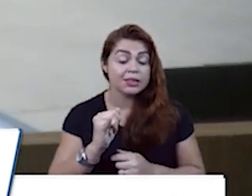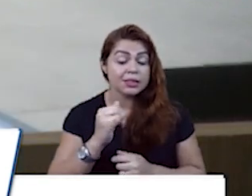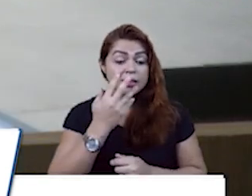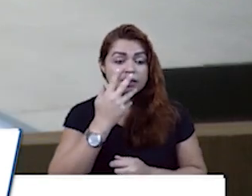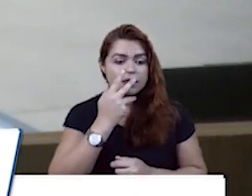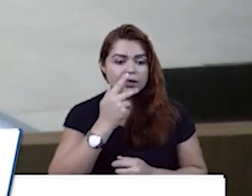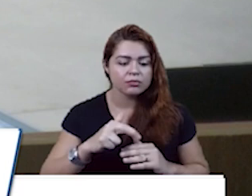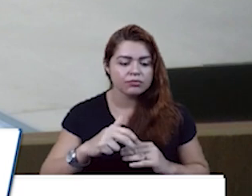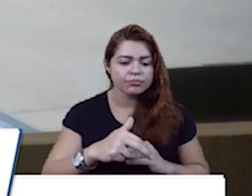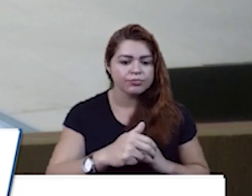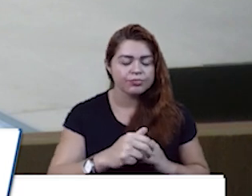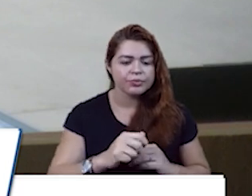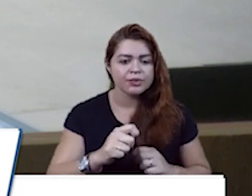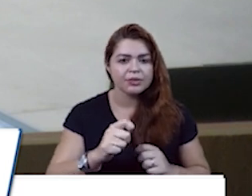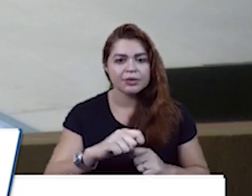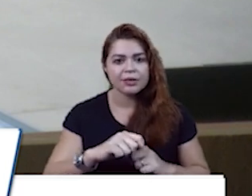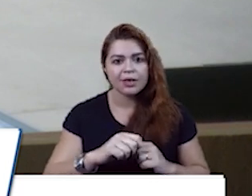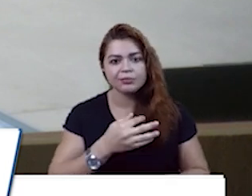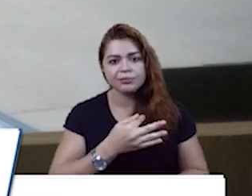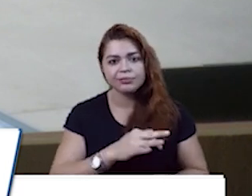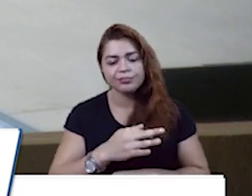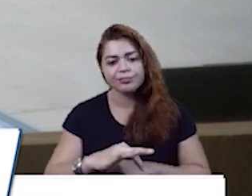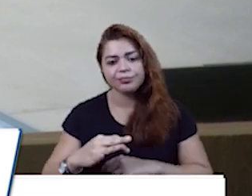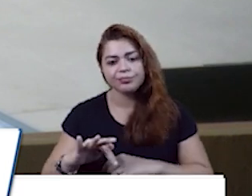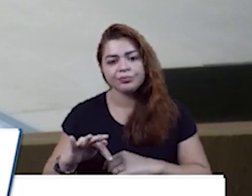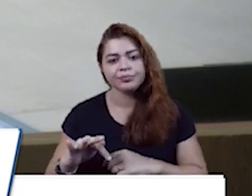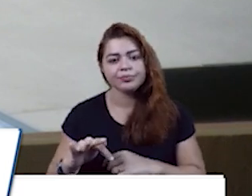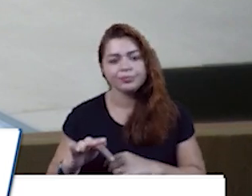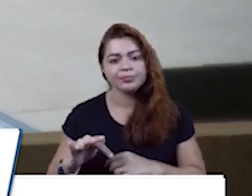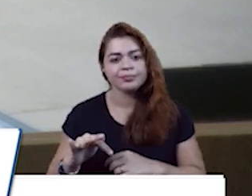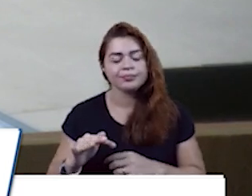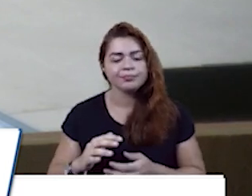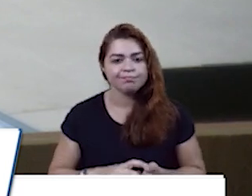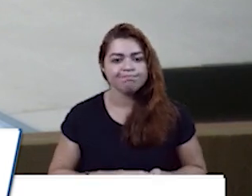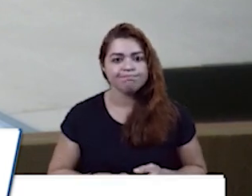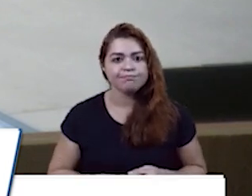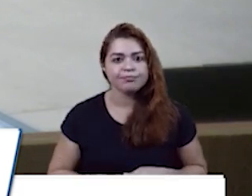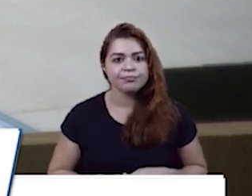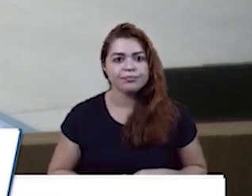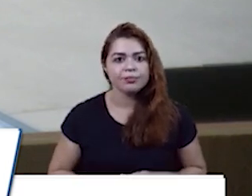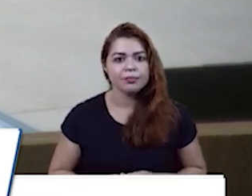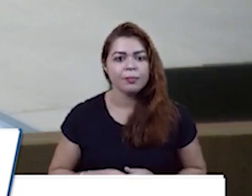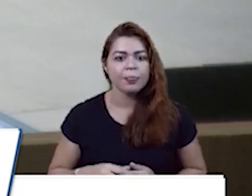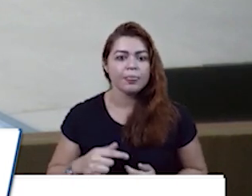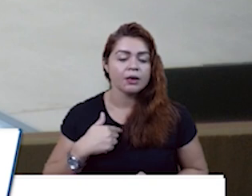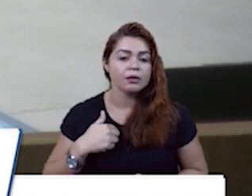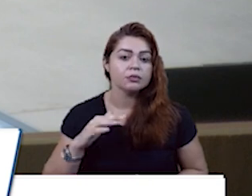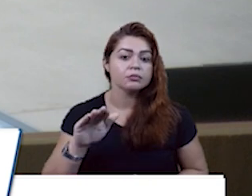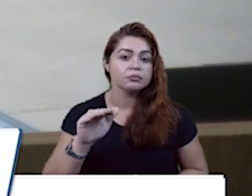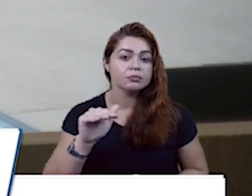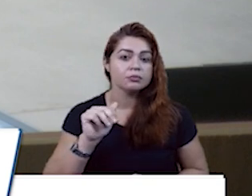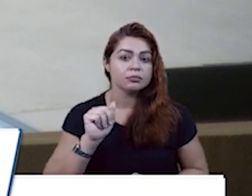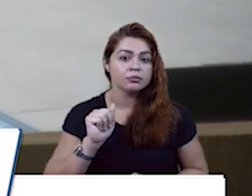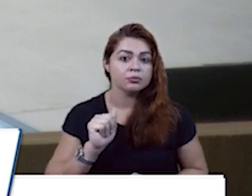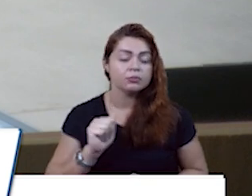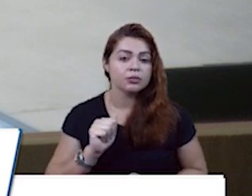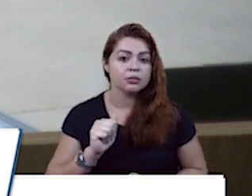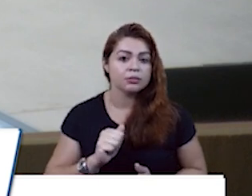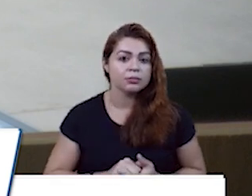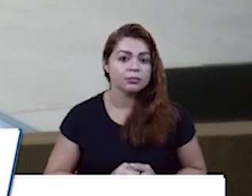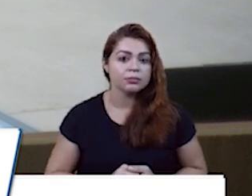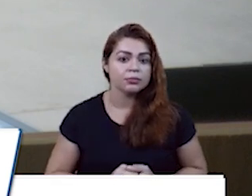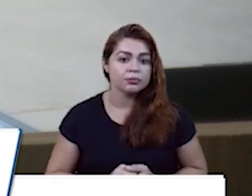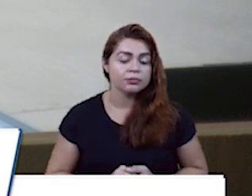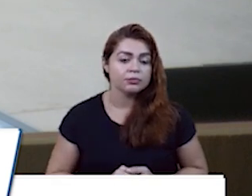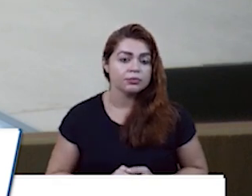que fornecem esses equipamentos, a gente até fez um ofício, eu quero saber sobre esses equipamentos,